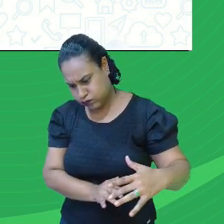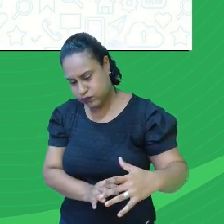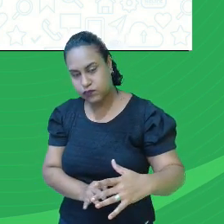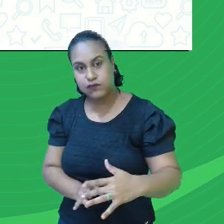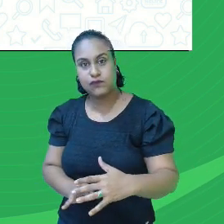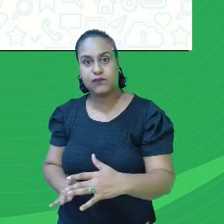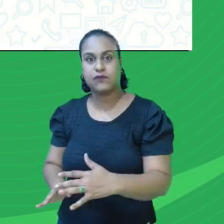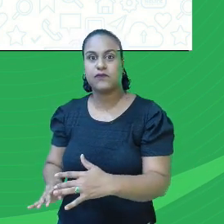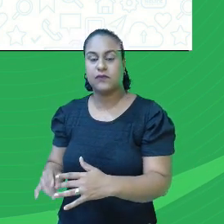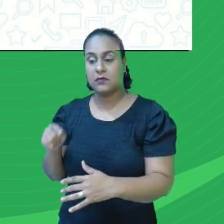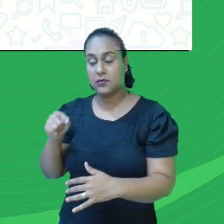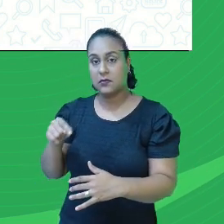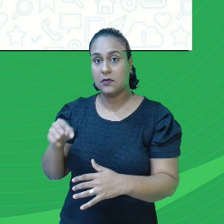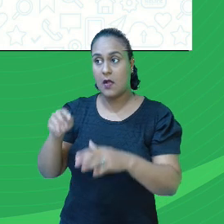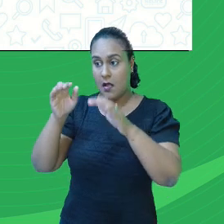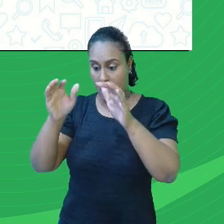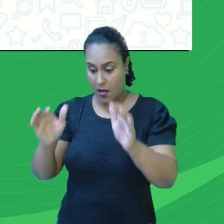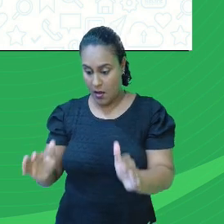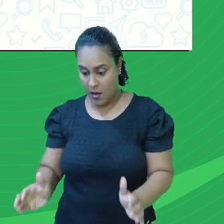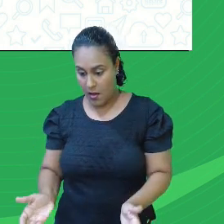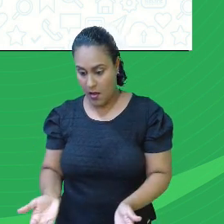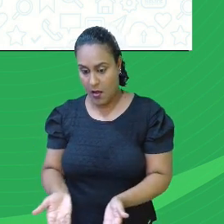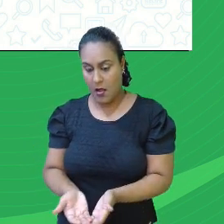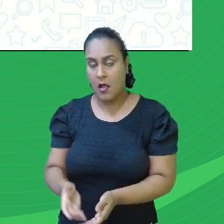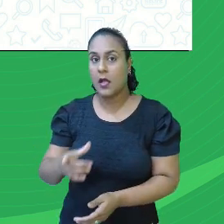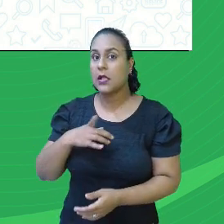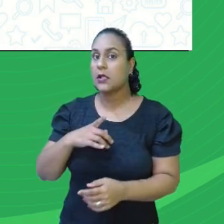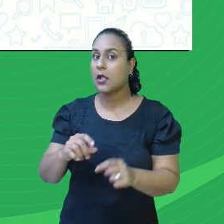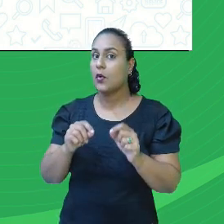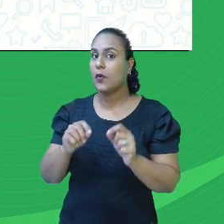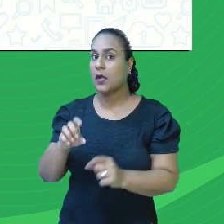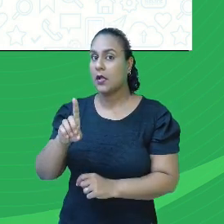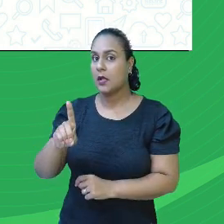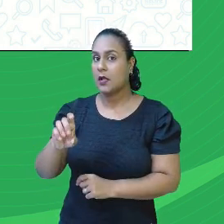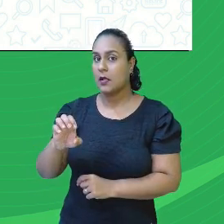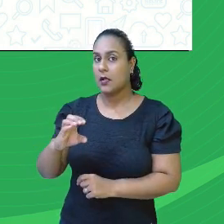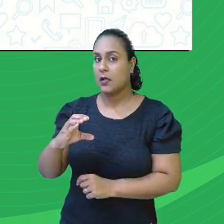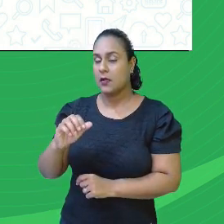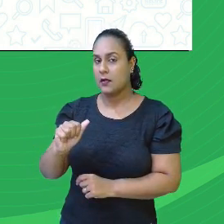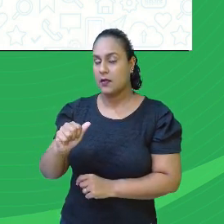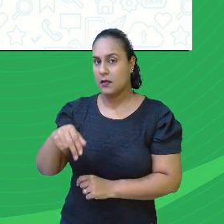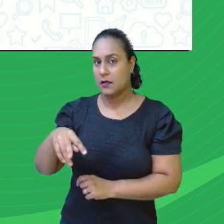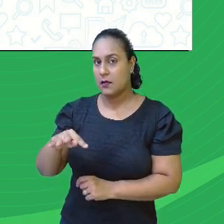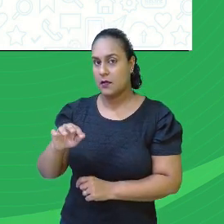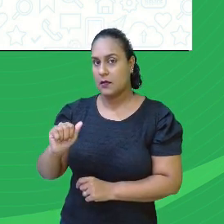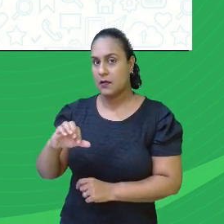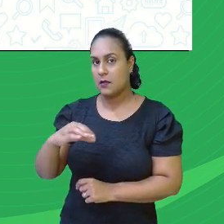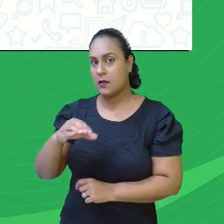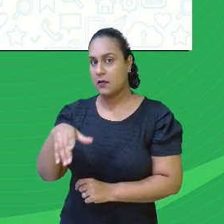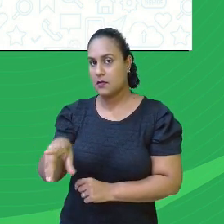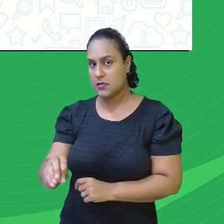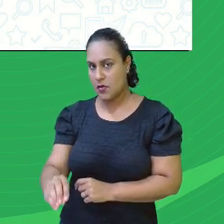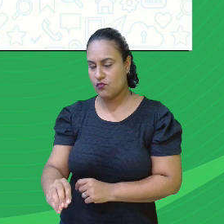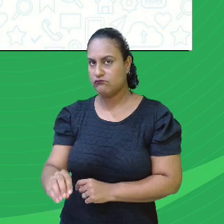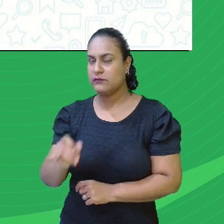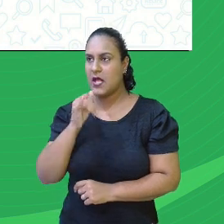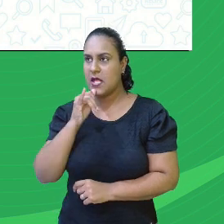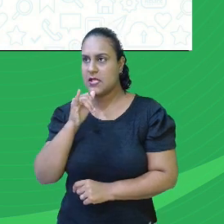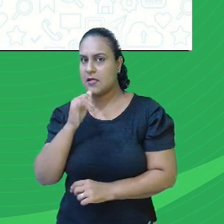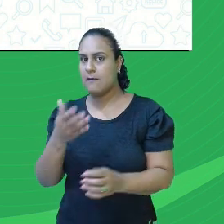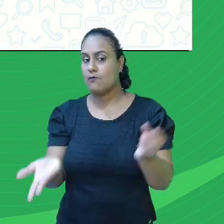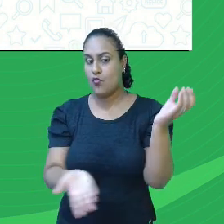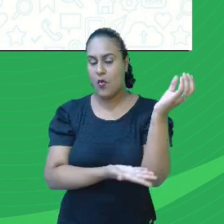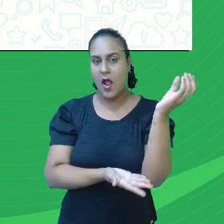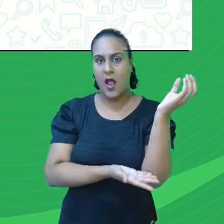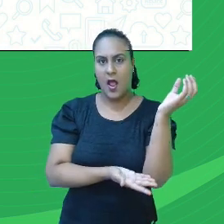E nesses tanques, nós vamos ter um processo também chamado de decantação. Se você pegar, por exemplo, uma garrafa